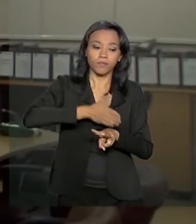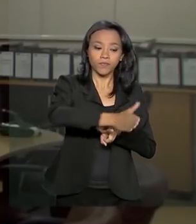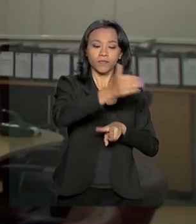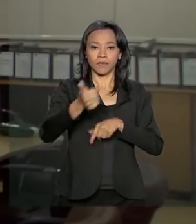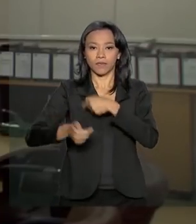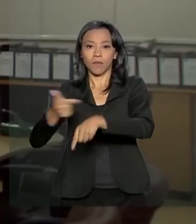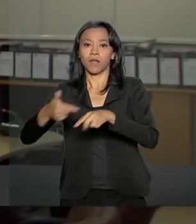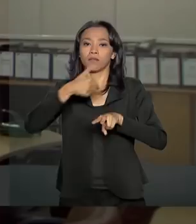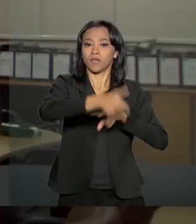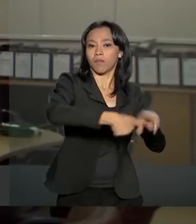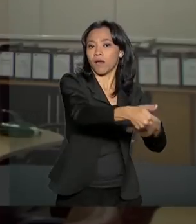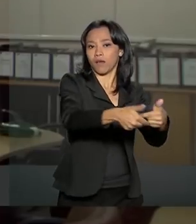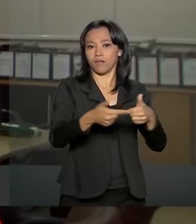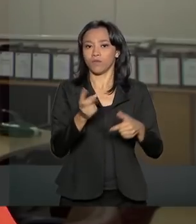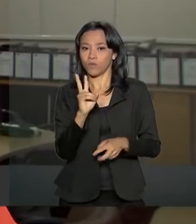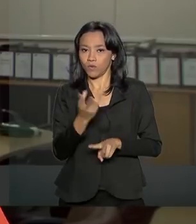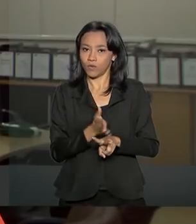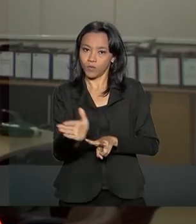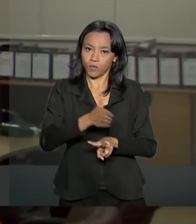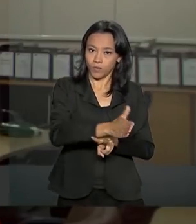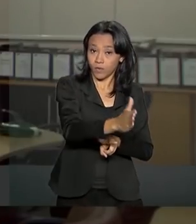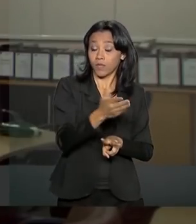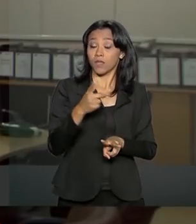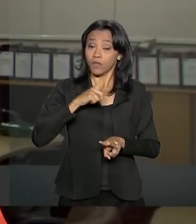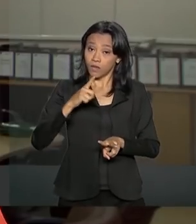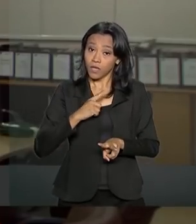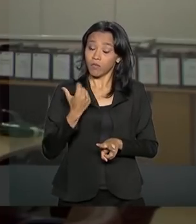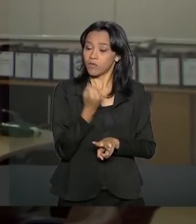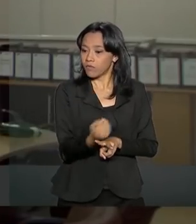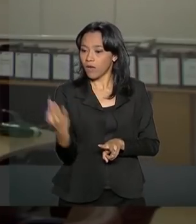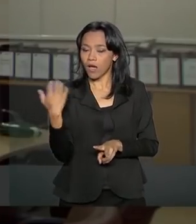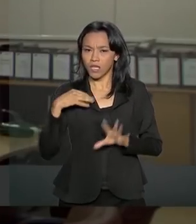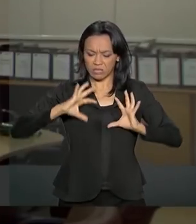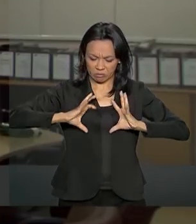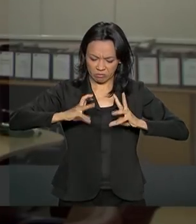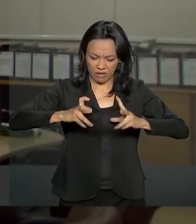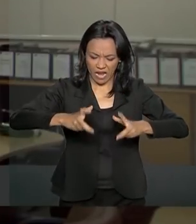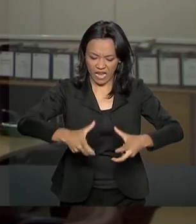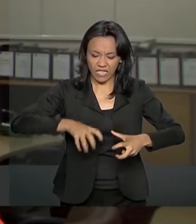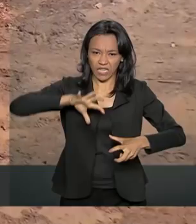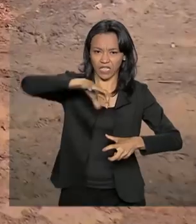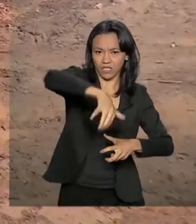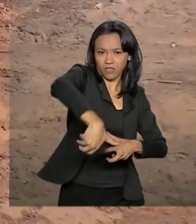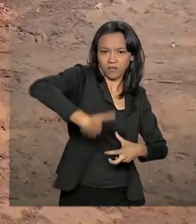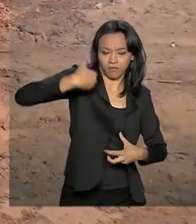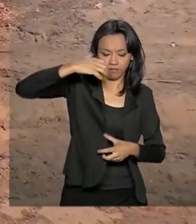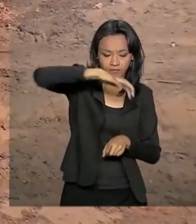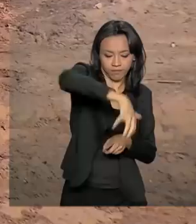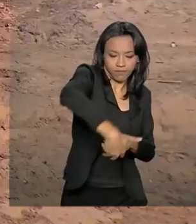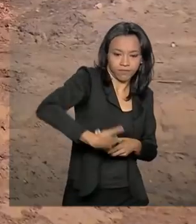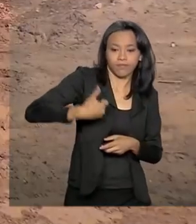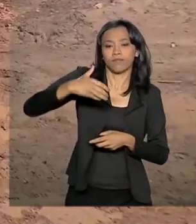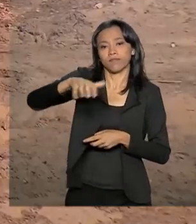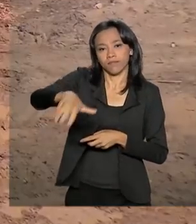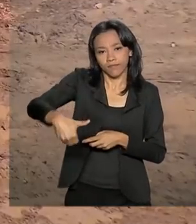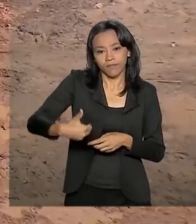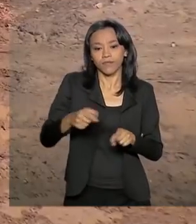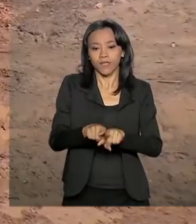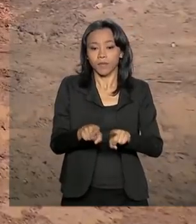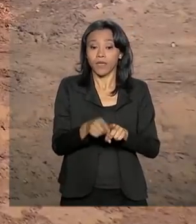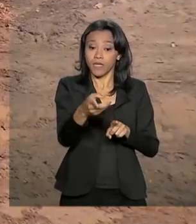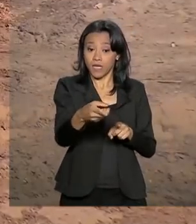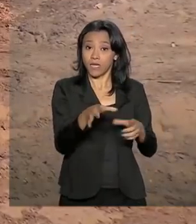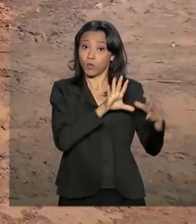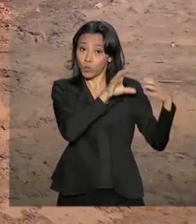margem e na outra margem do rio entramos com muitas máquinas e os equipamentos deles de procura e agora como eles vieram para